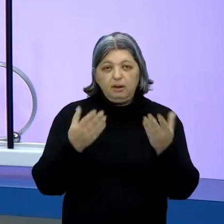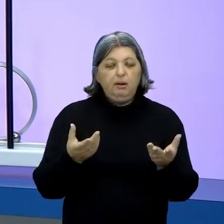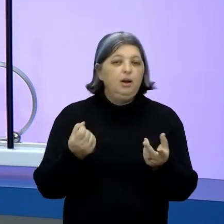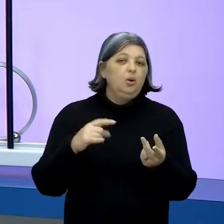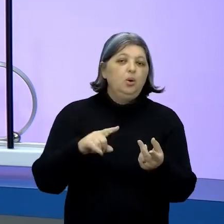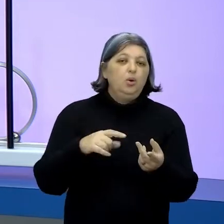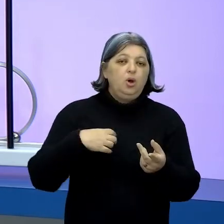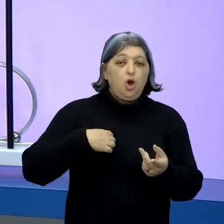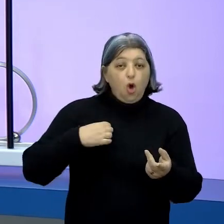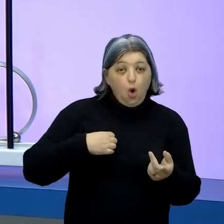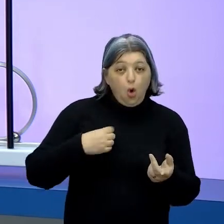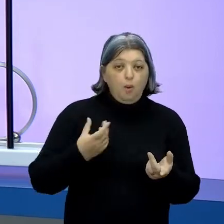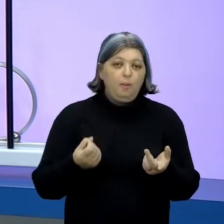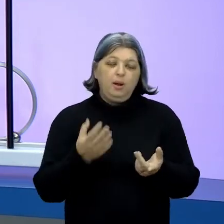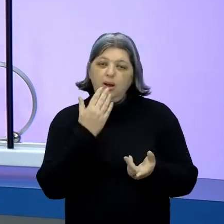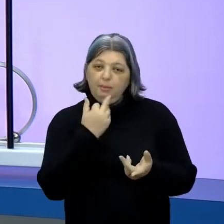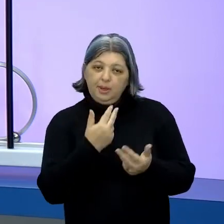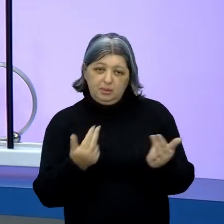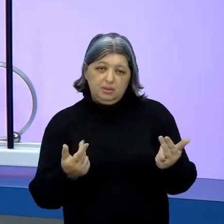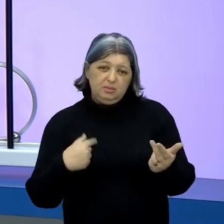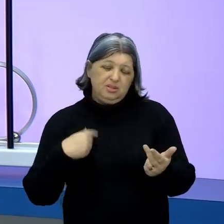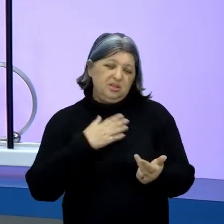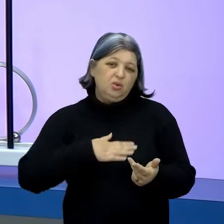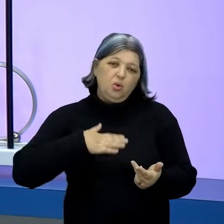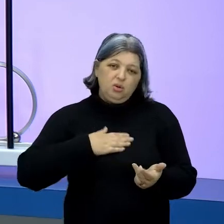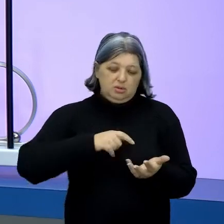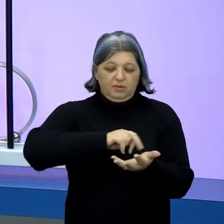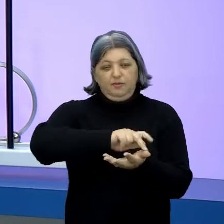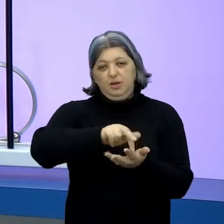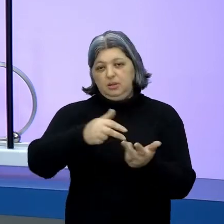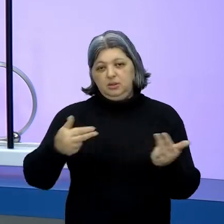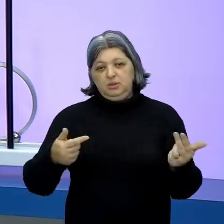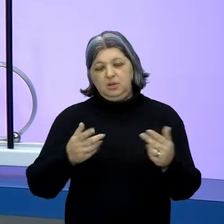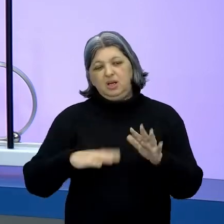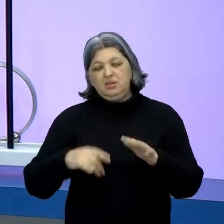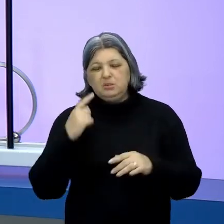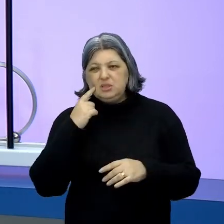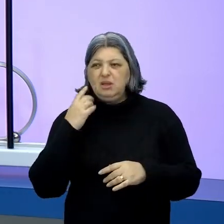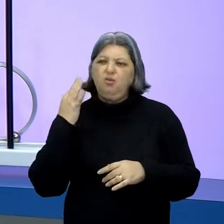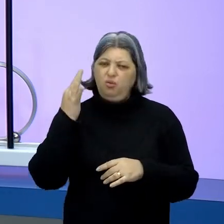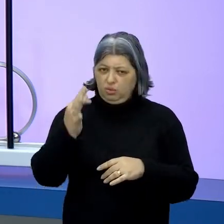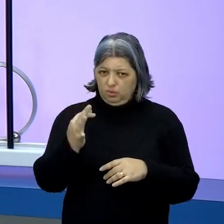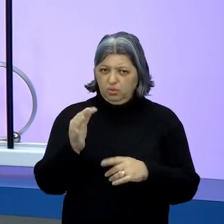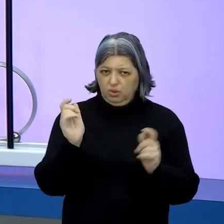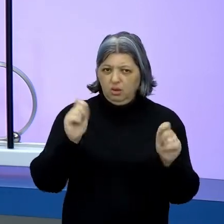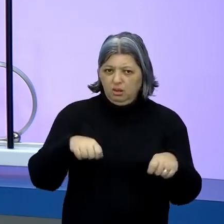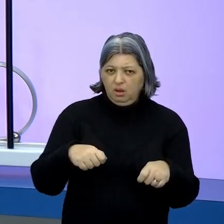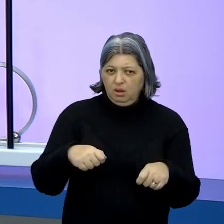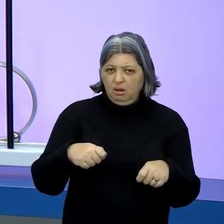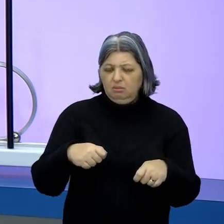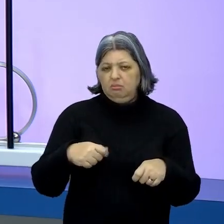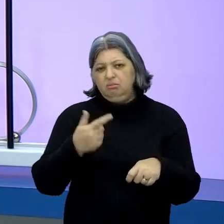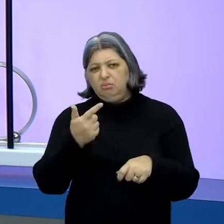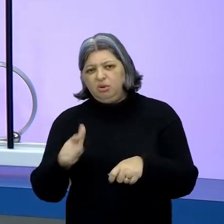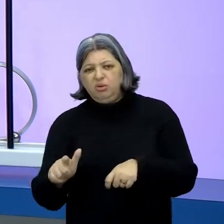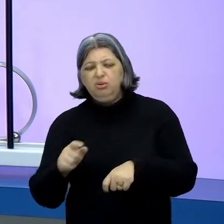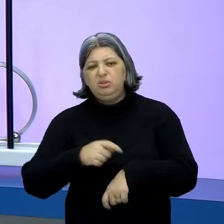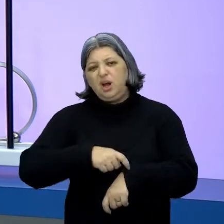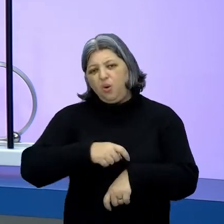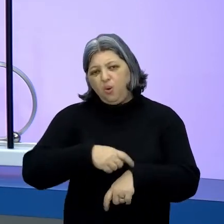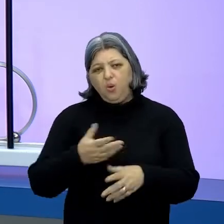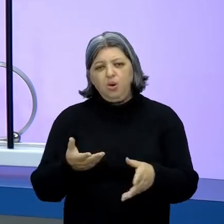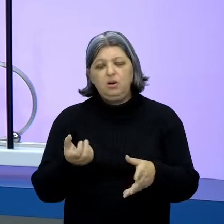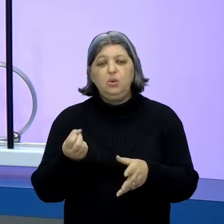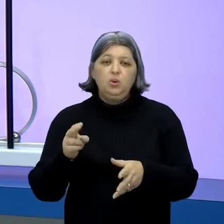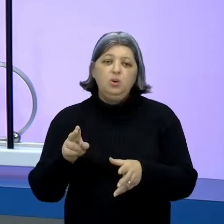que realmente eu gostei, porque a gente gosta de tanta coisa, né? Será que eu não posso deixar mais para frente, um pouquinho, um outro momento, quando tiver, ou